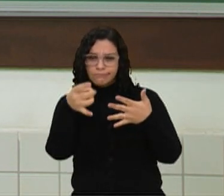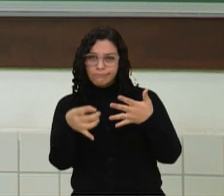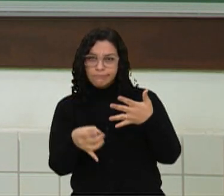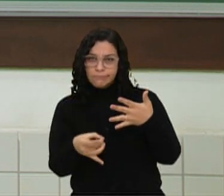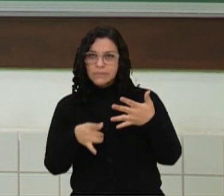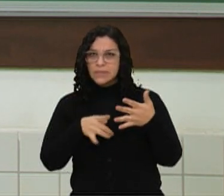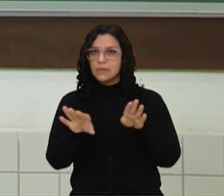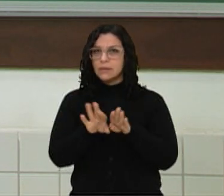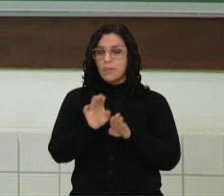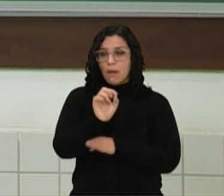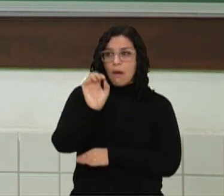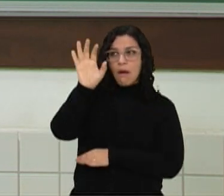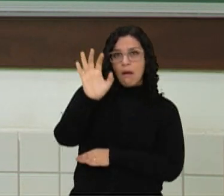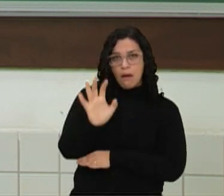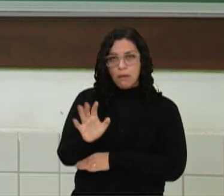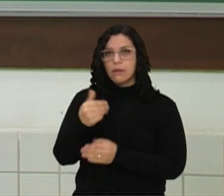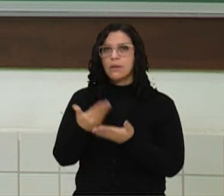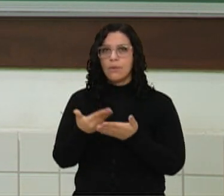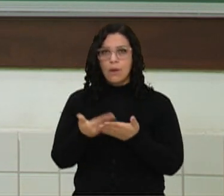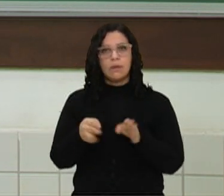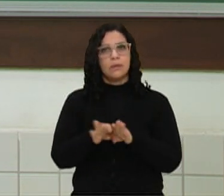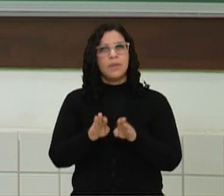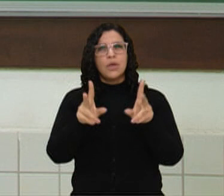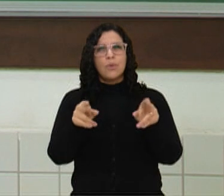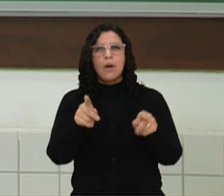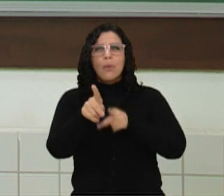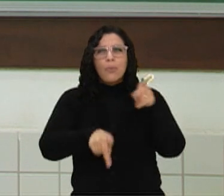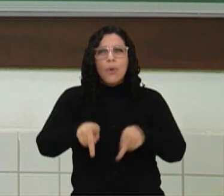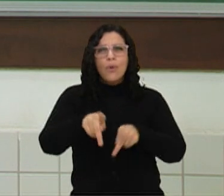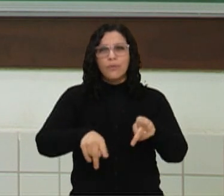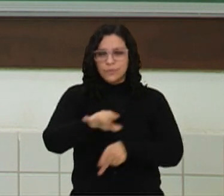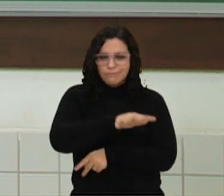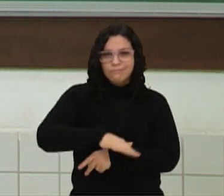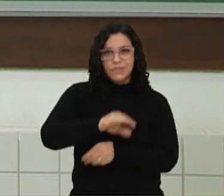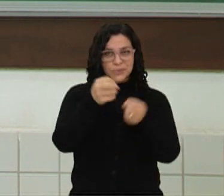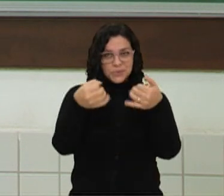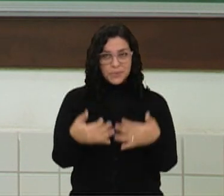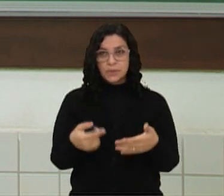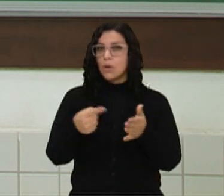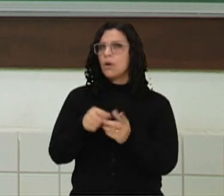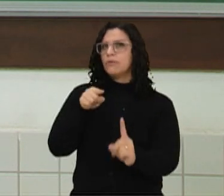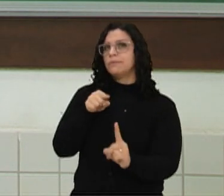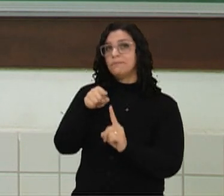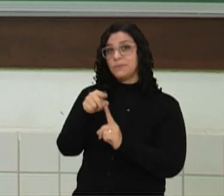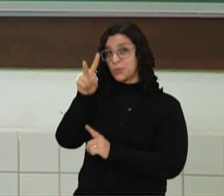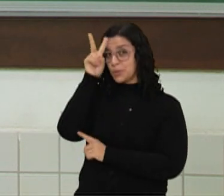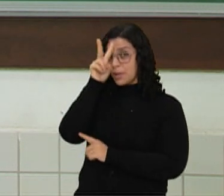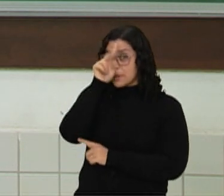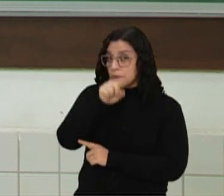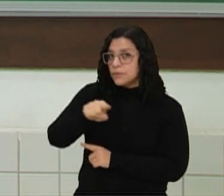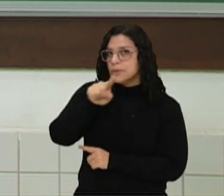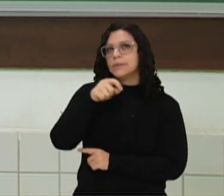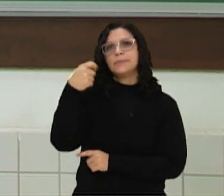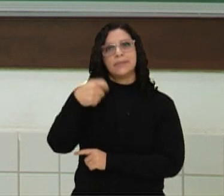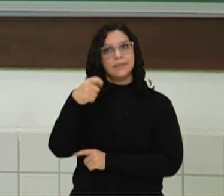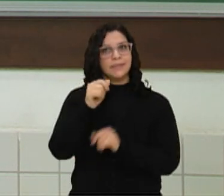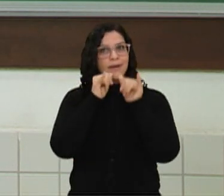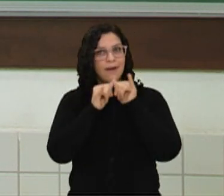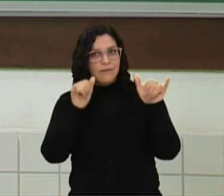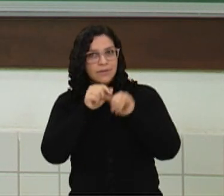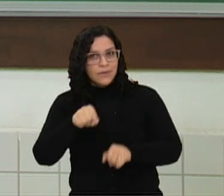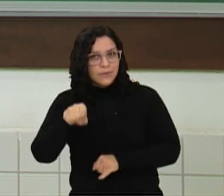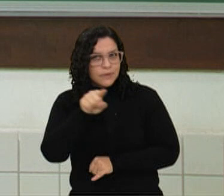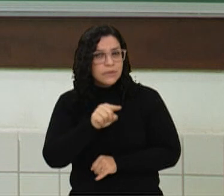gente desenvolveu lá nas aulas sobre população, certo? Mas aí eu trouxe ali primeiro os lembretezinhos que a gente tem que falar com